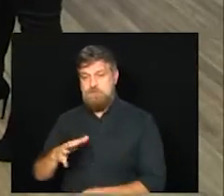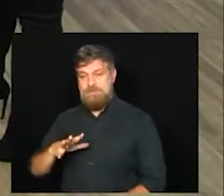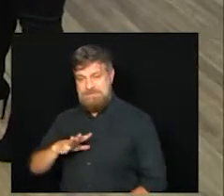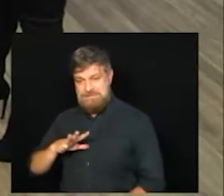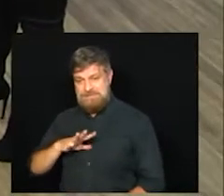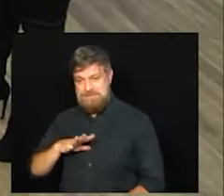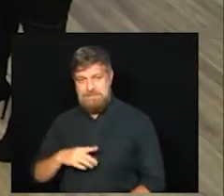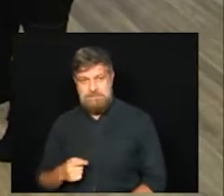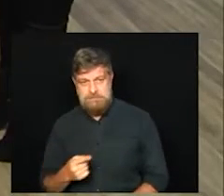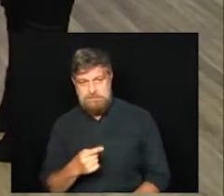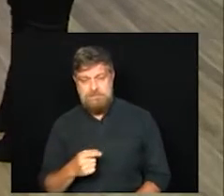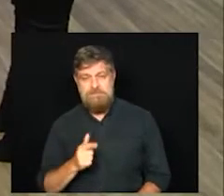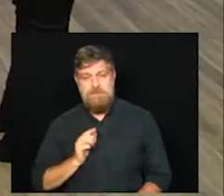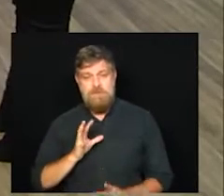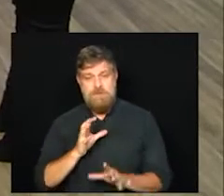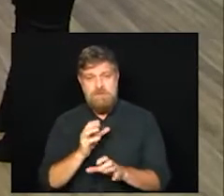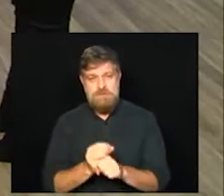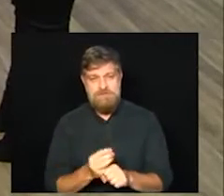região,